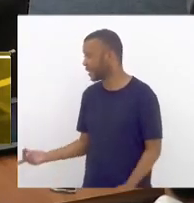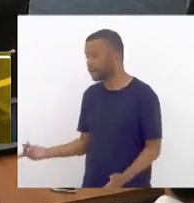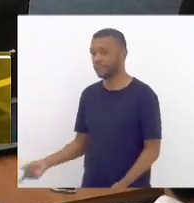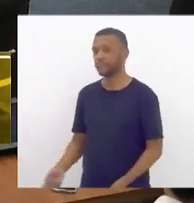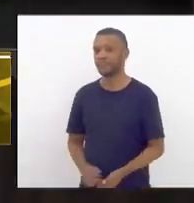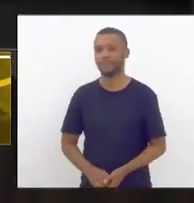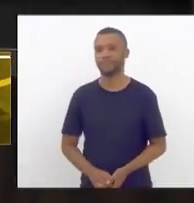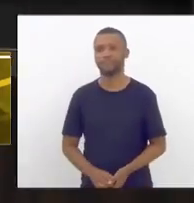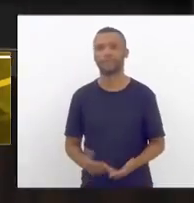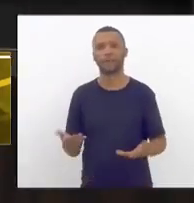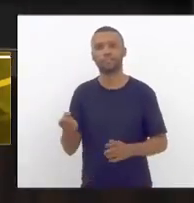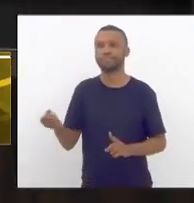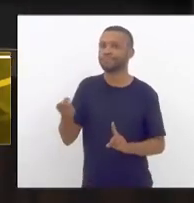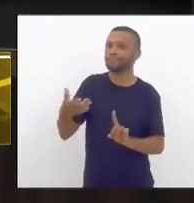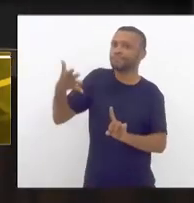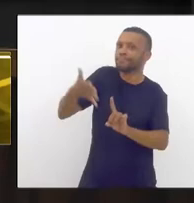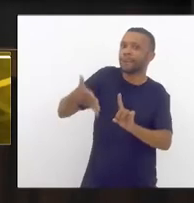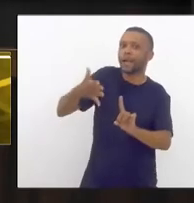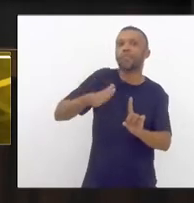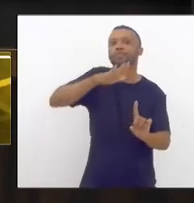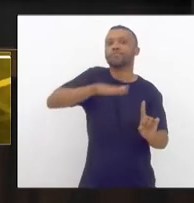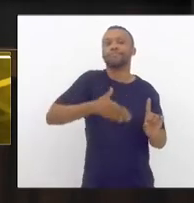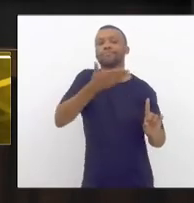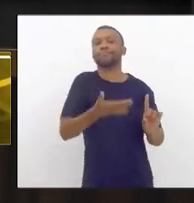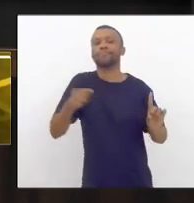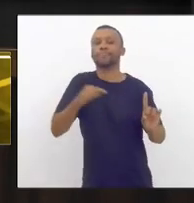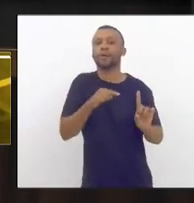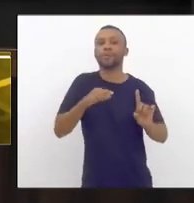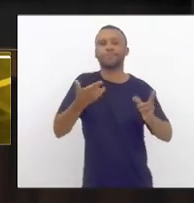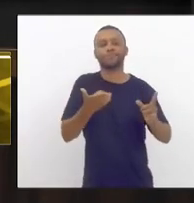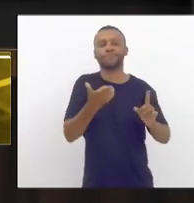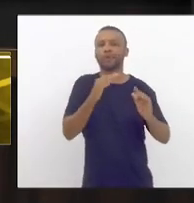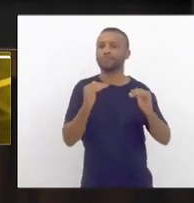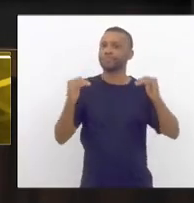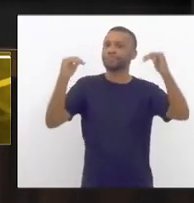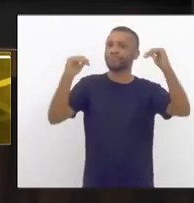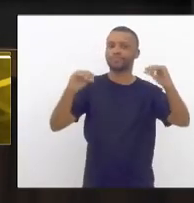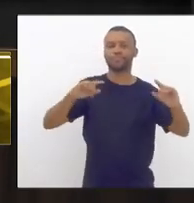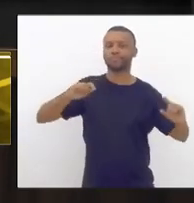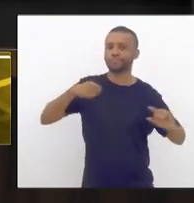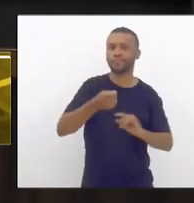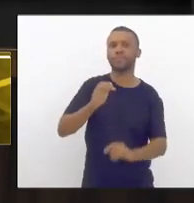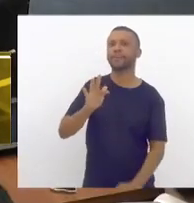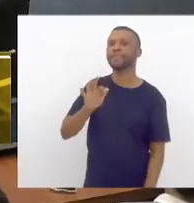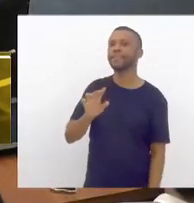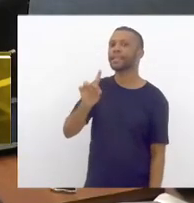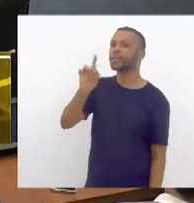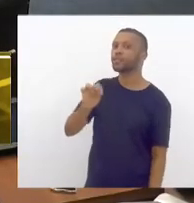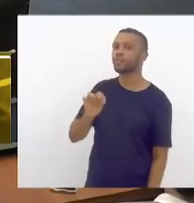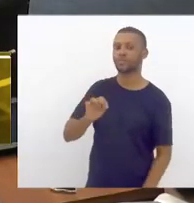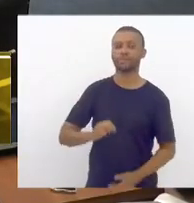com a palavra o nosso homenageado Excelentíssimo Senhor Fernando Blair